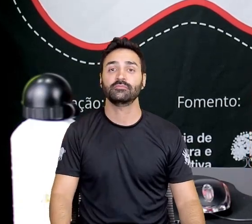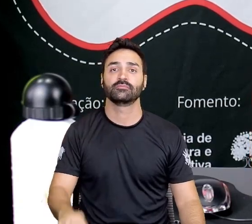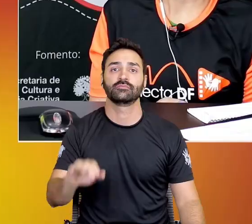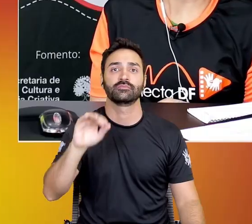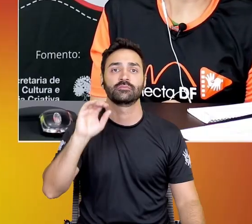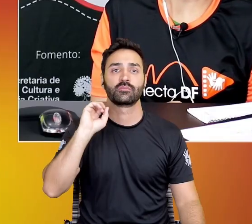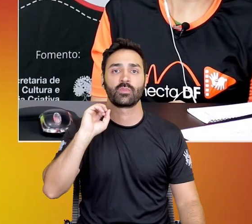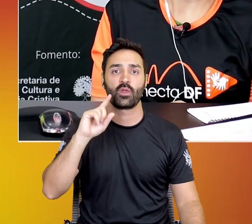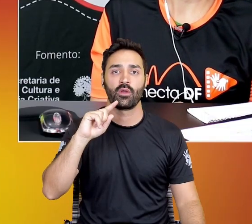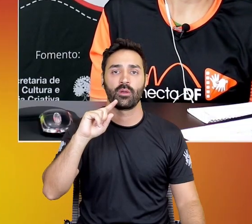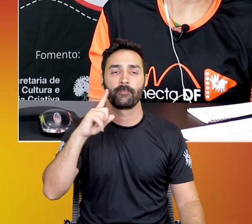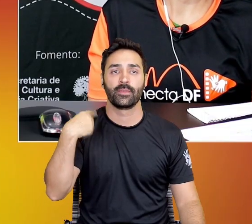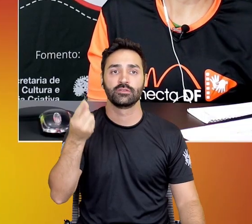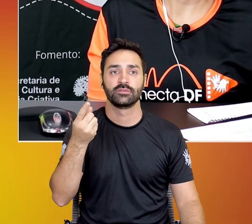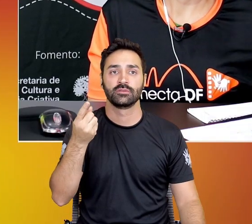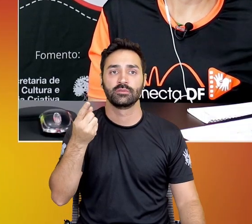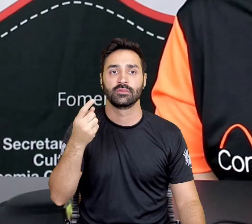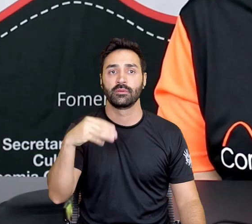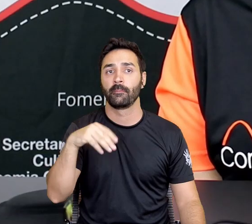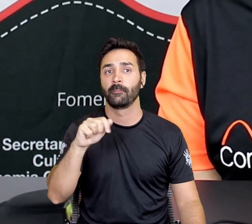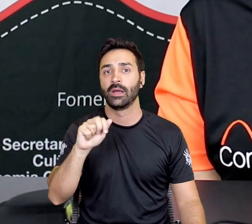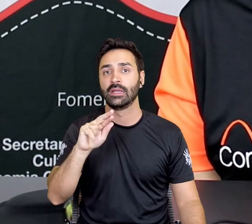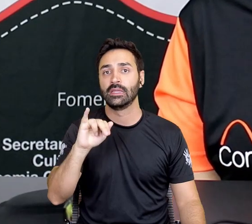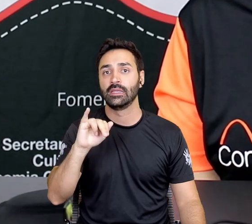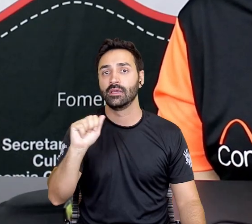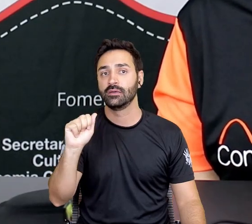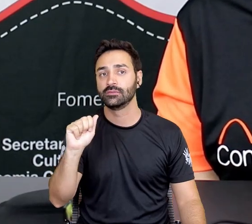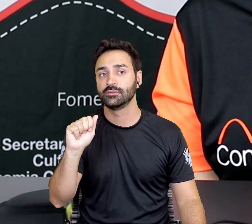Próximo, Maria Estenilva.